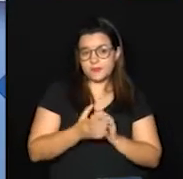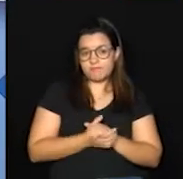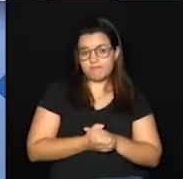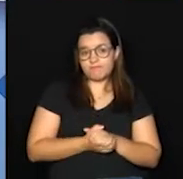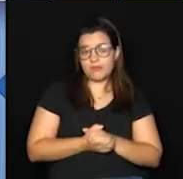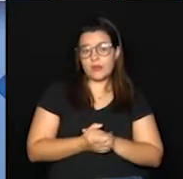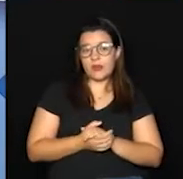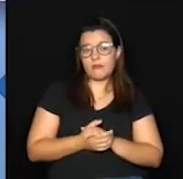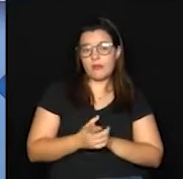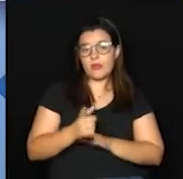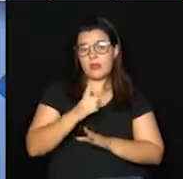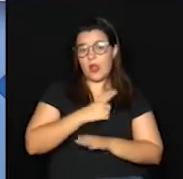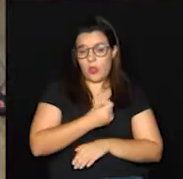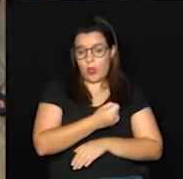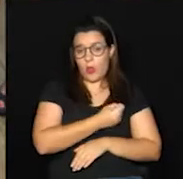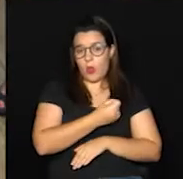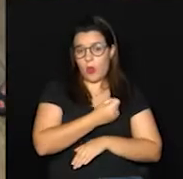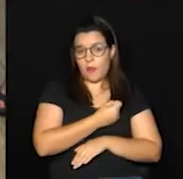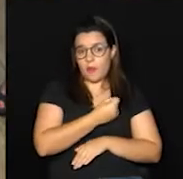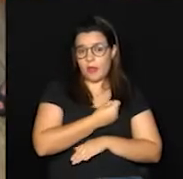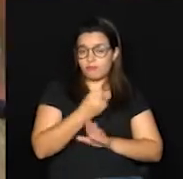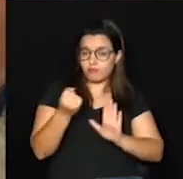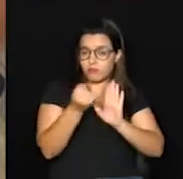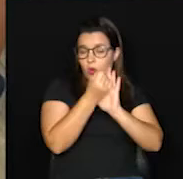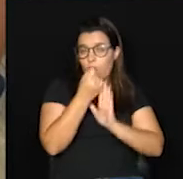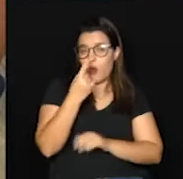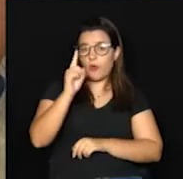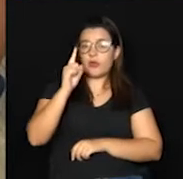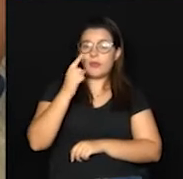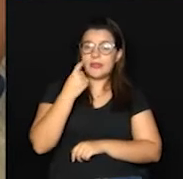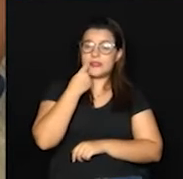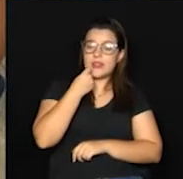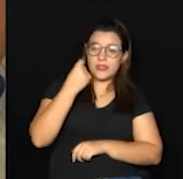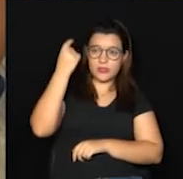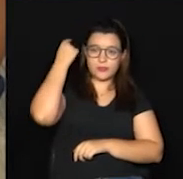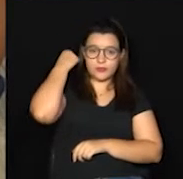na última sexta-feira, nós temos aí